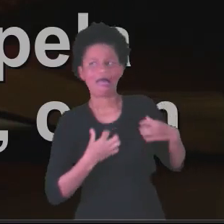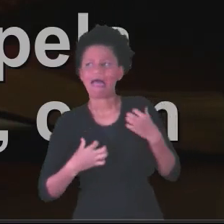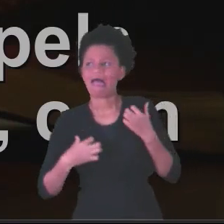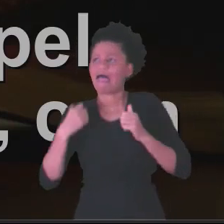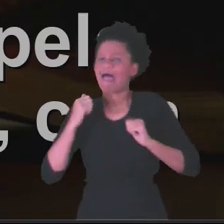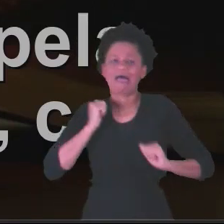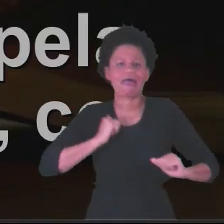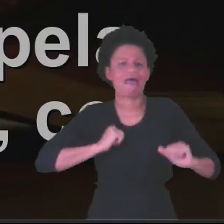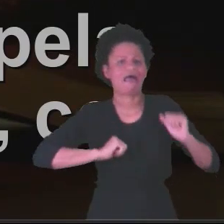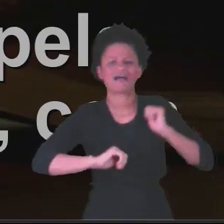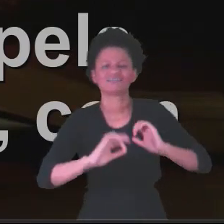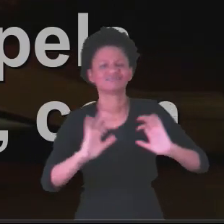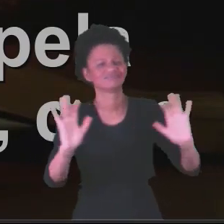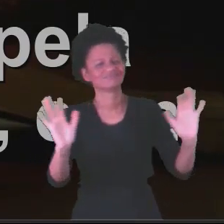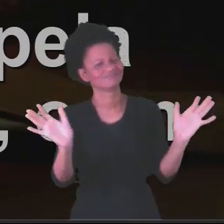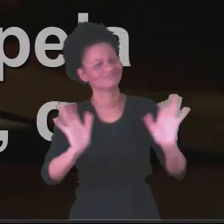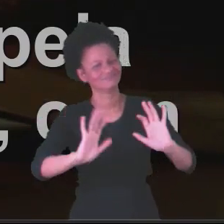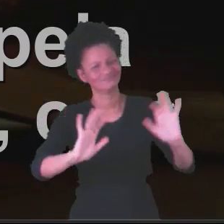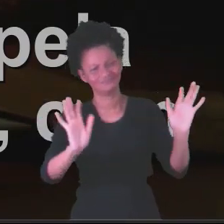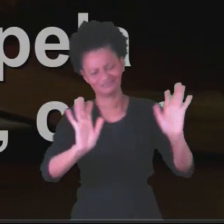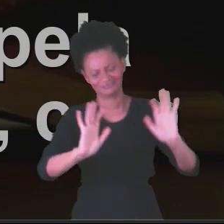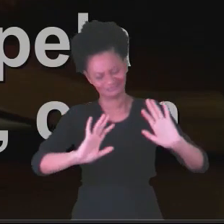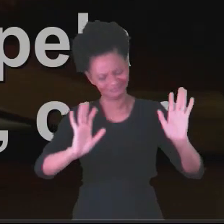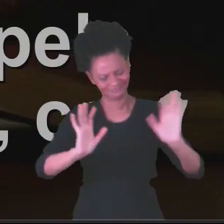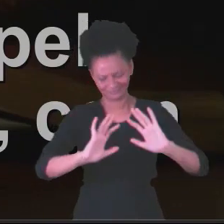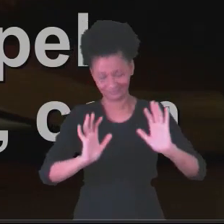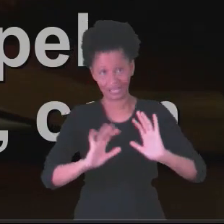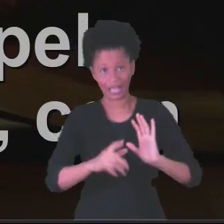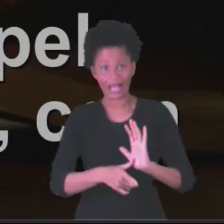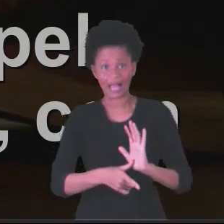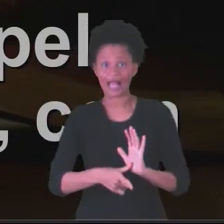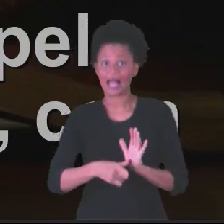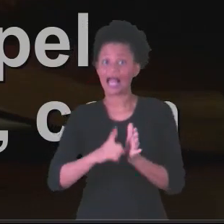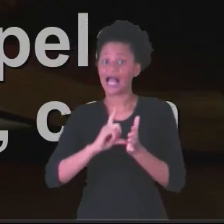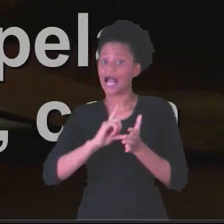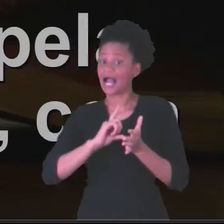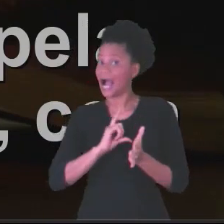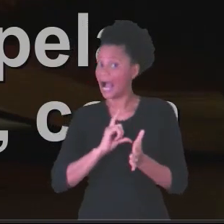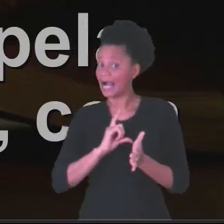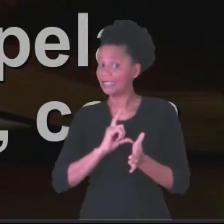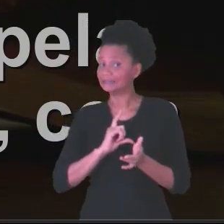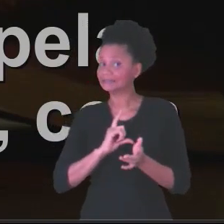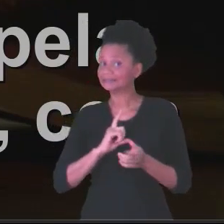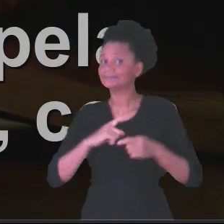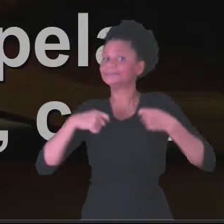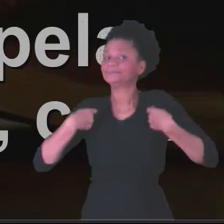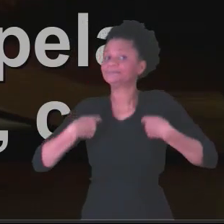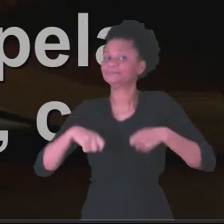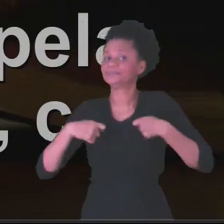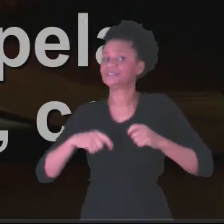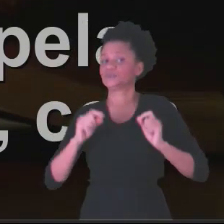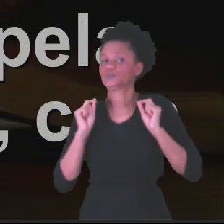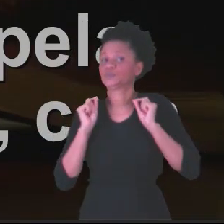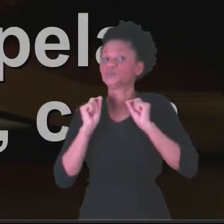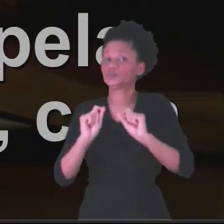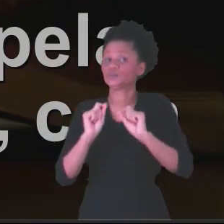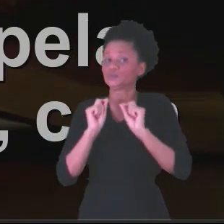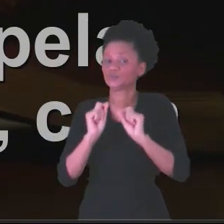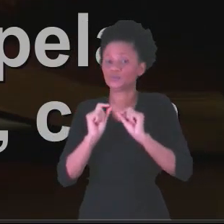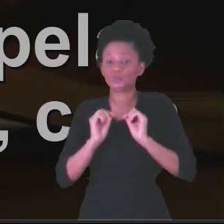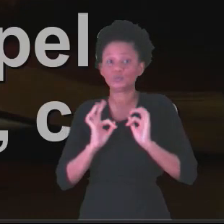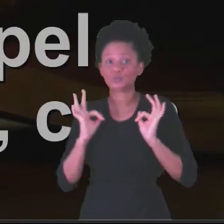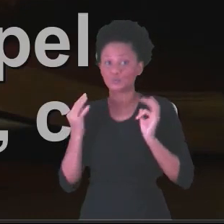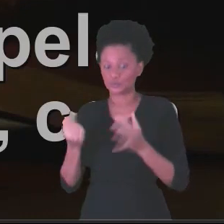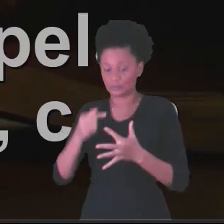e por coisa alguma e ante as forças petições olá sejam em